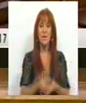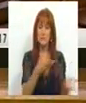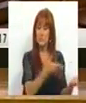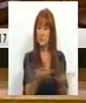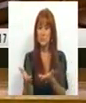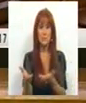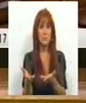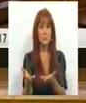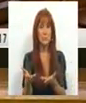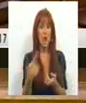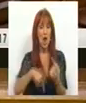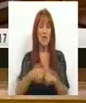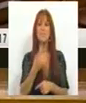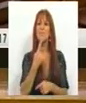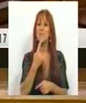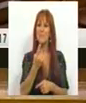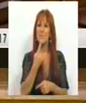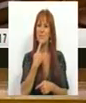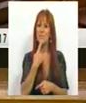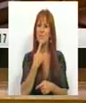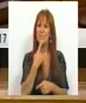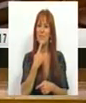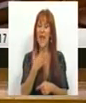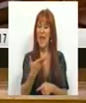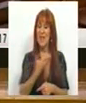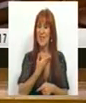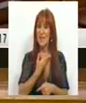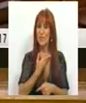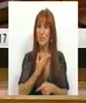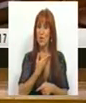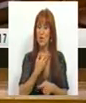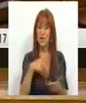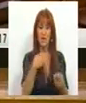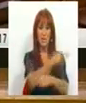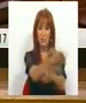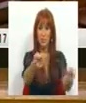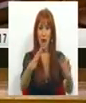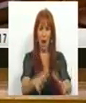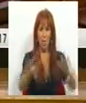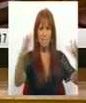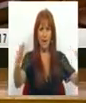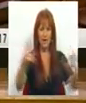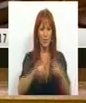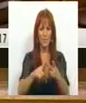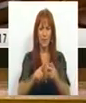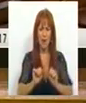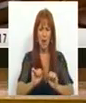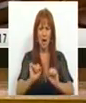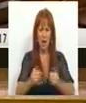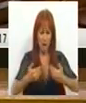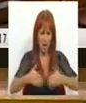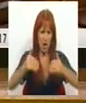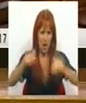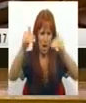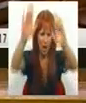com isto nós percebemos, a dívida a fornecedores aumenta, empurra-se com a